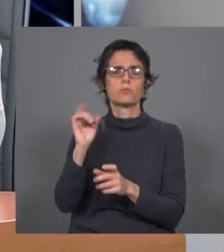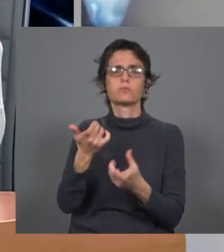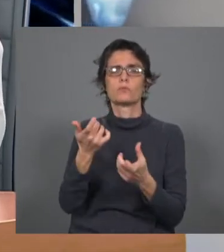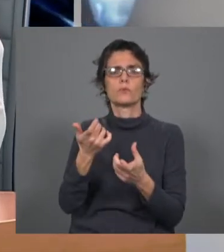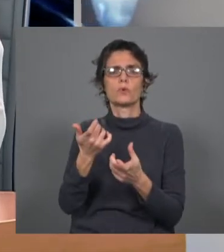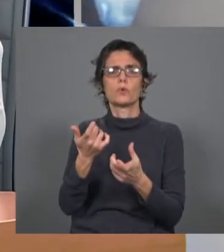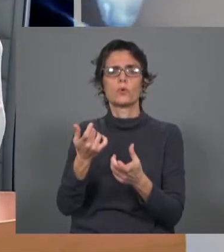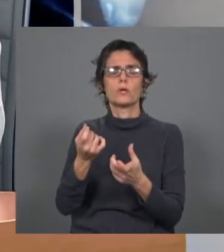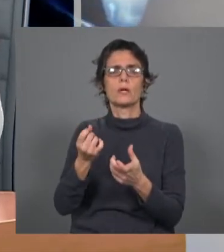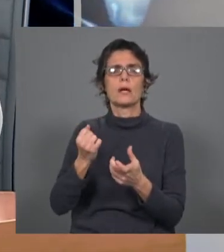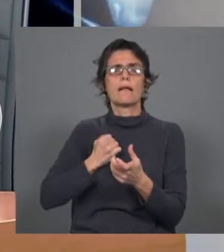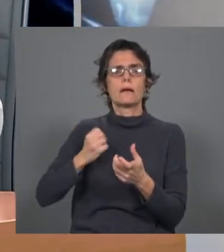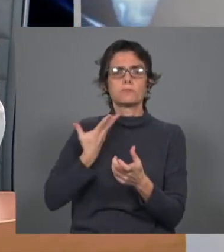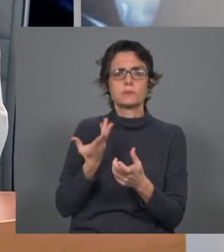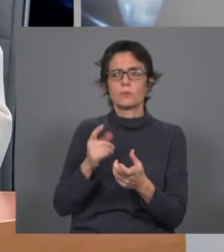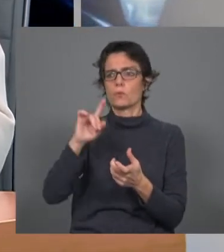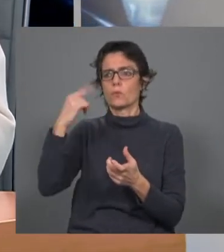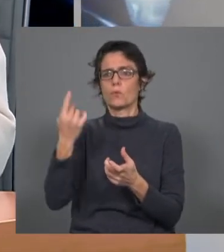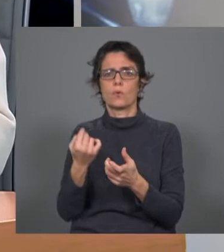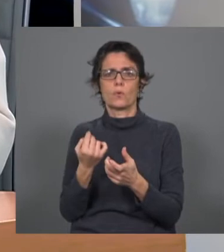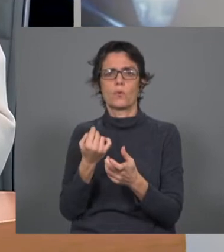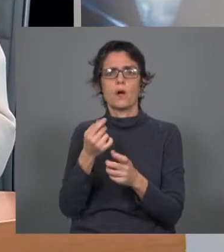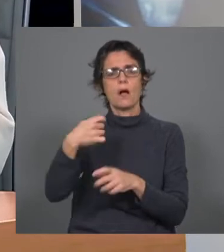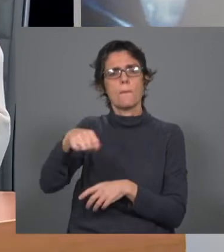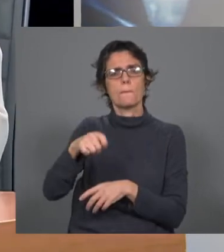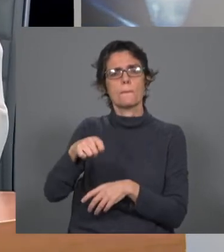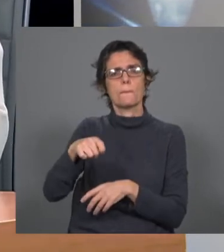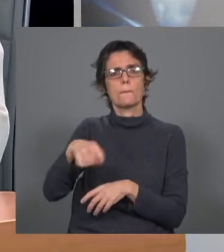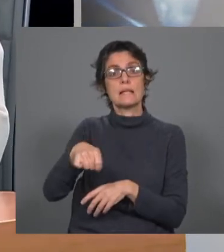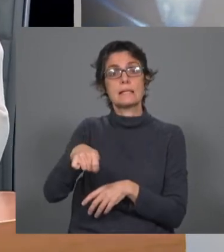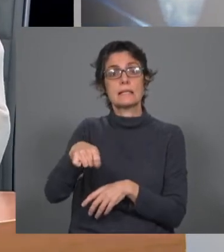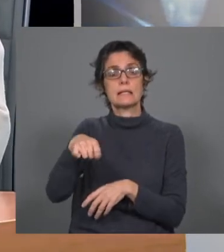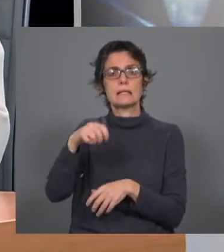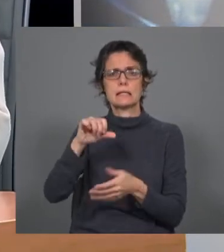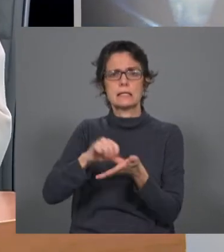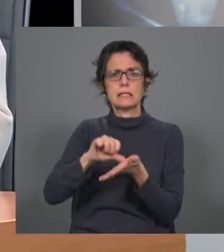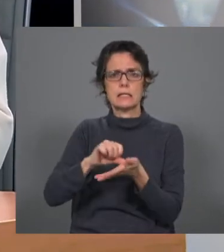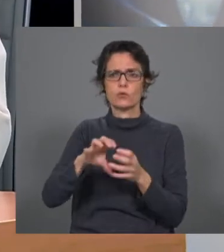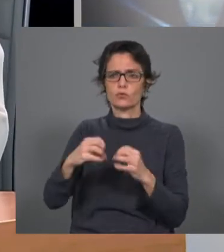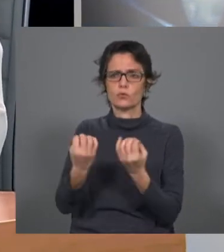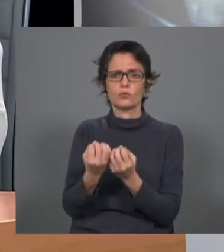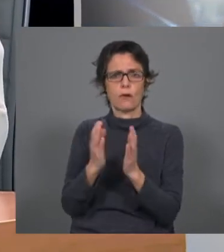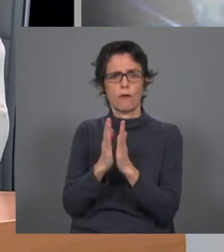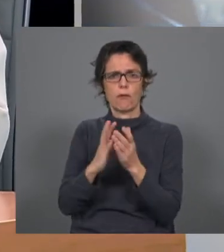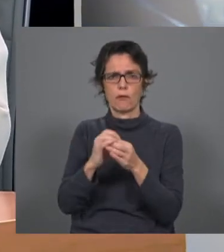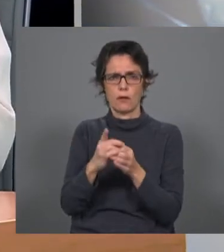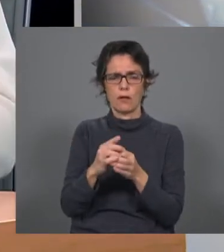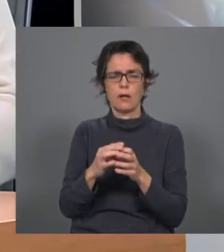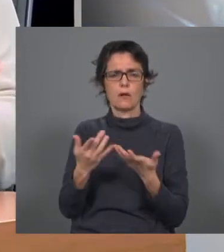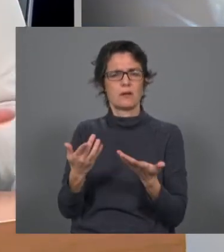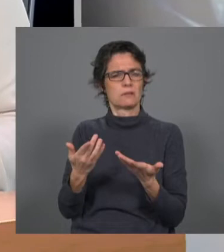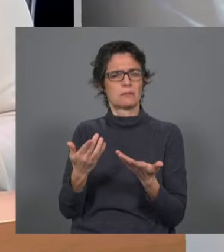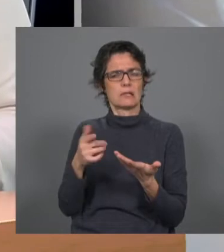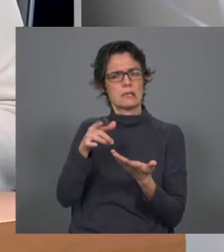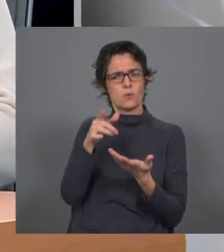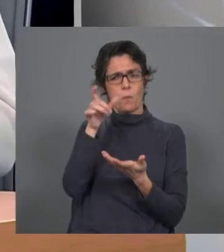de presidentes de centros sociais paroquiais, que são pessoas que, não sendo